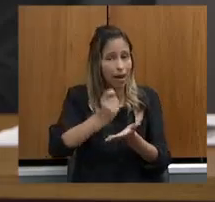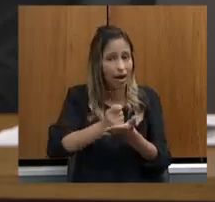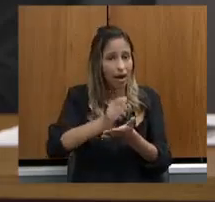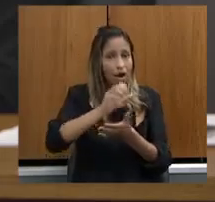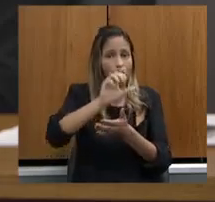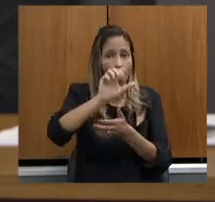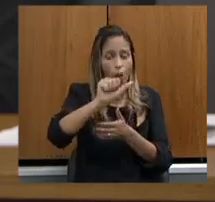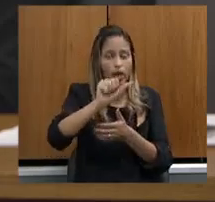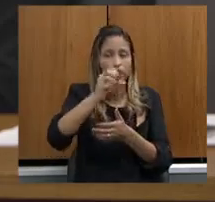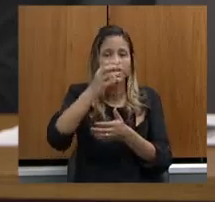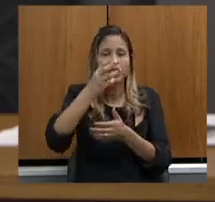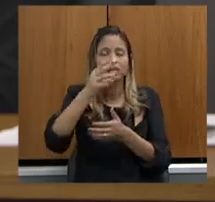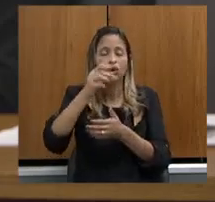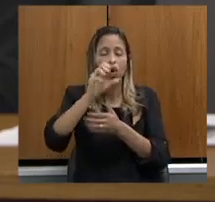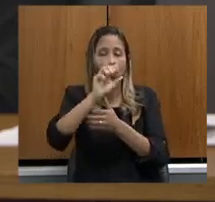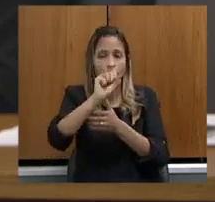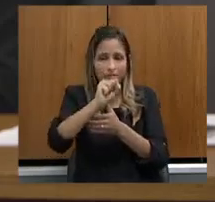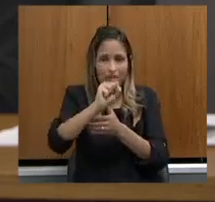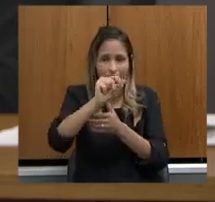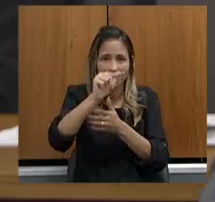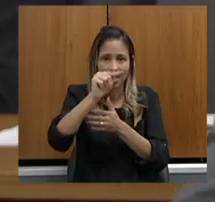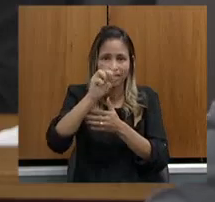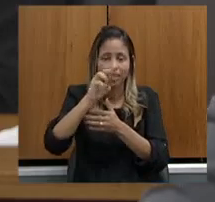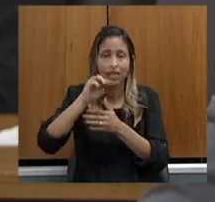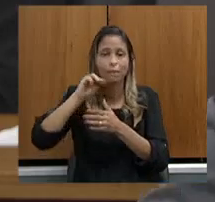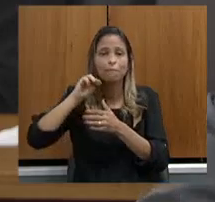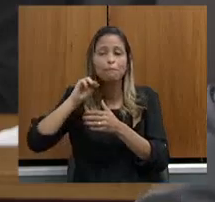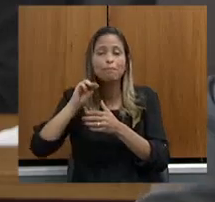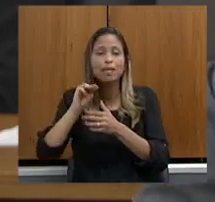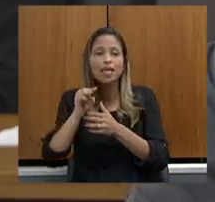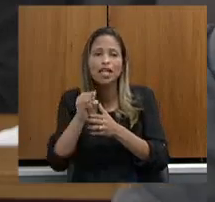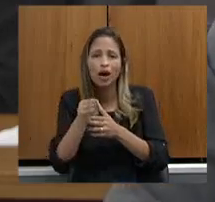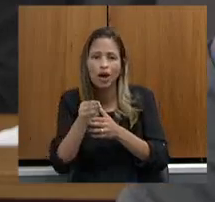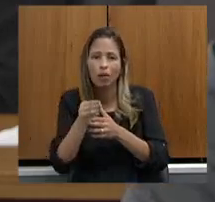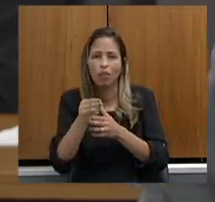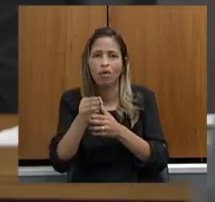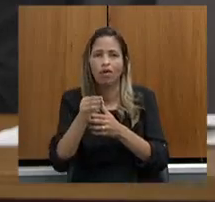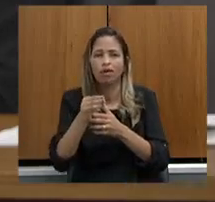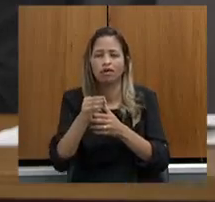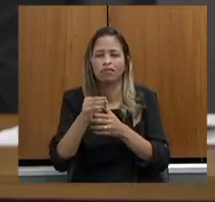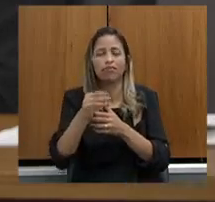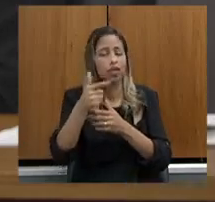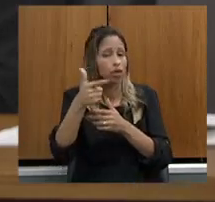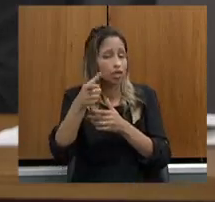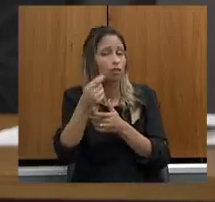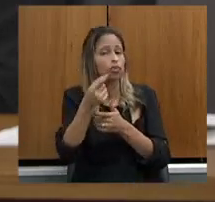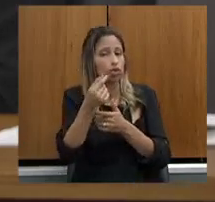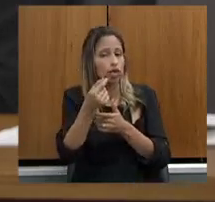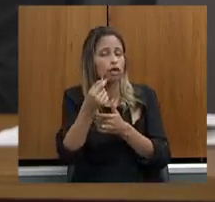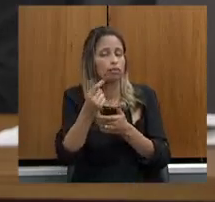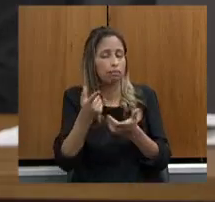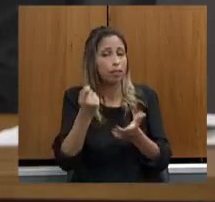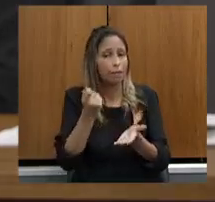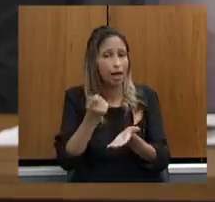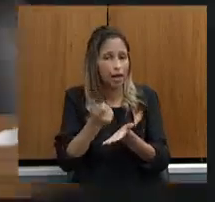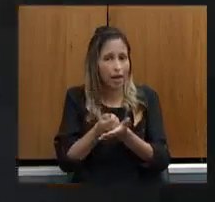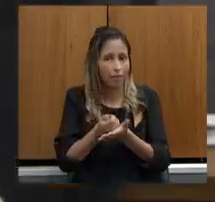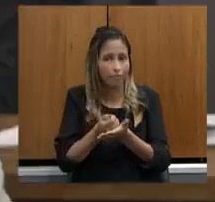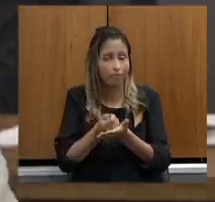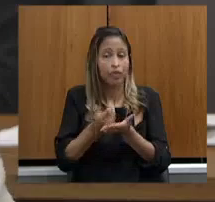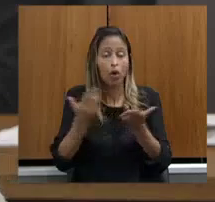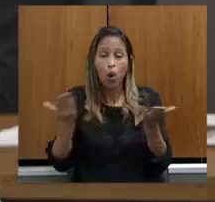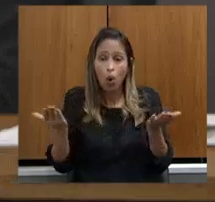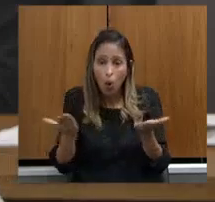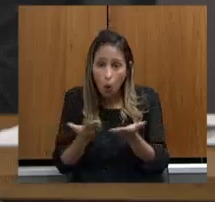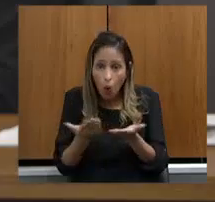de 873 mil 73 milhões 833.622 portanto hoje